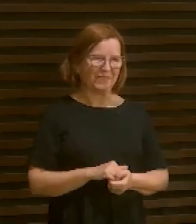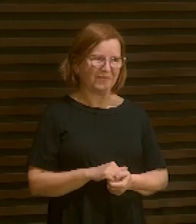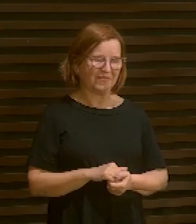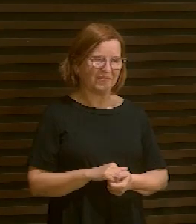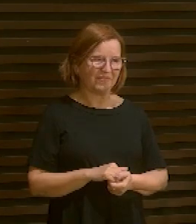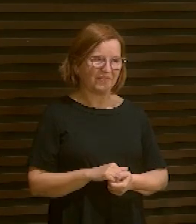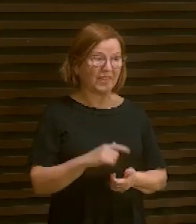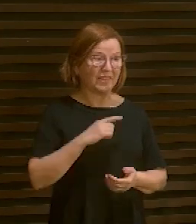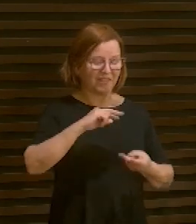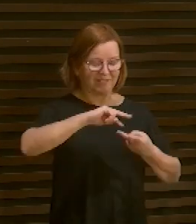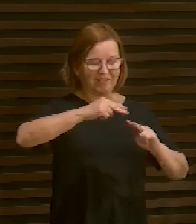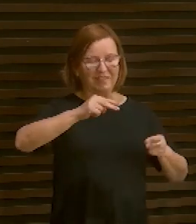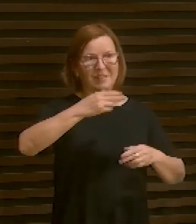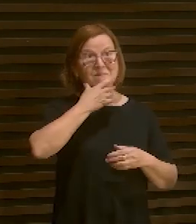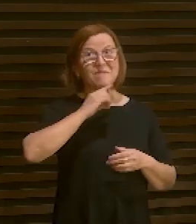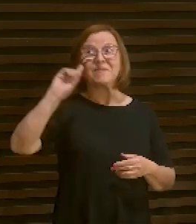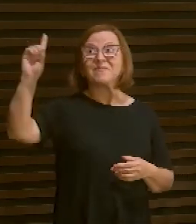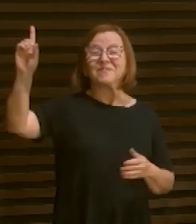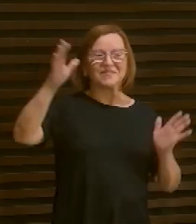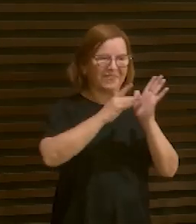Eu tenho a genética do pai dele.